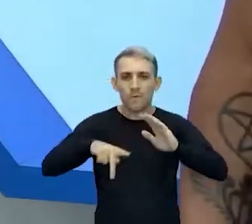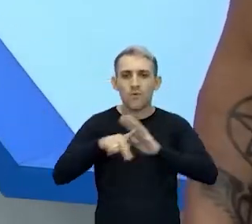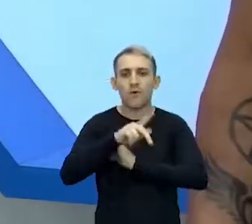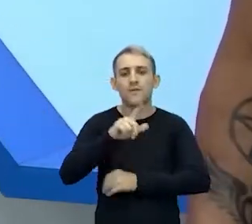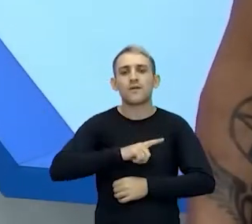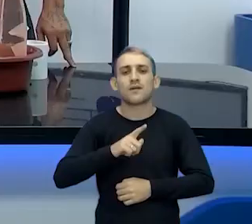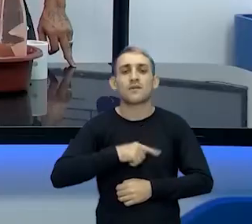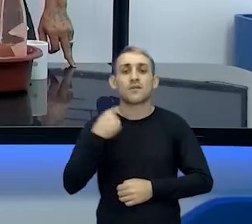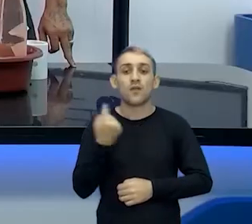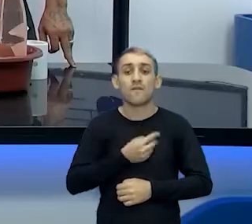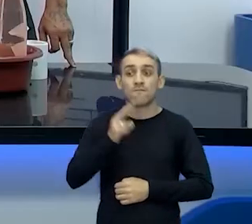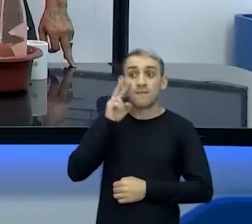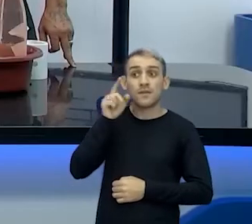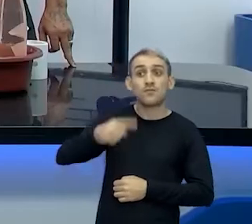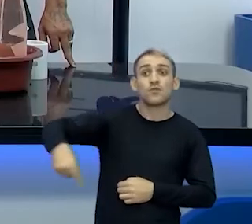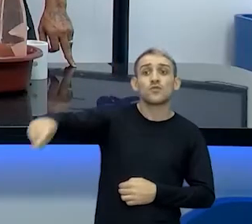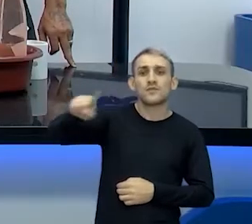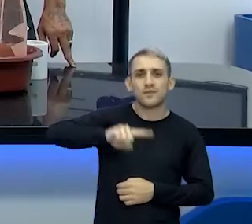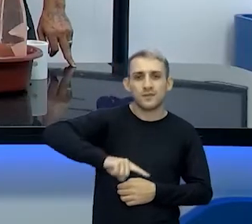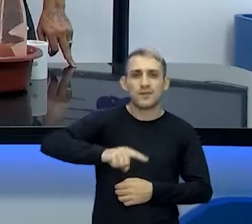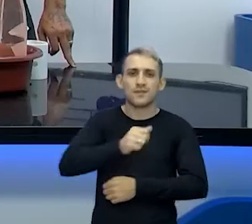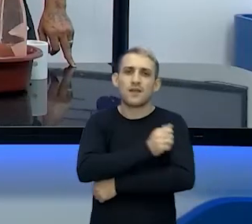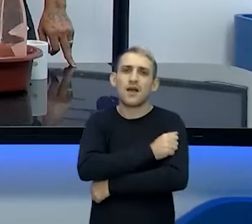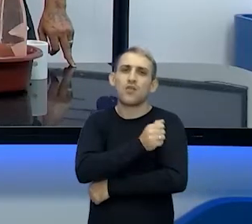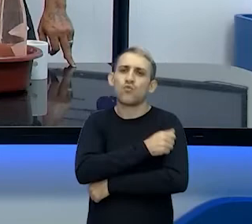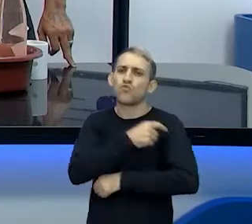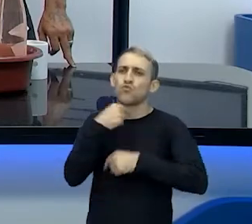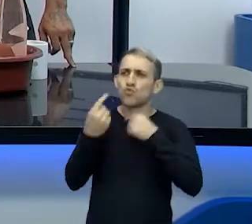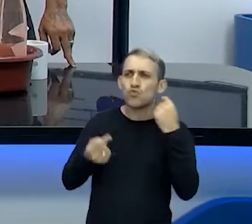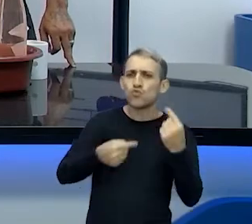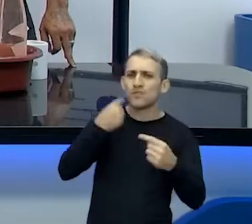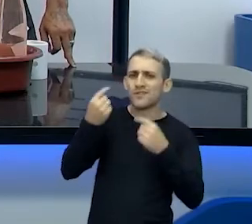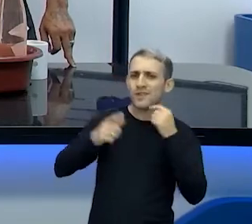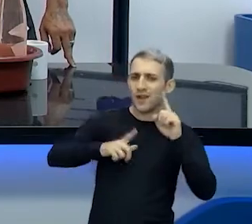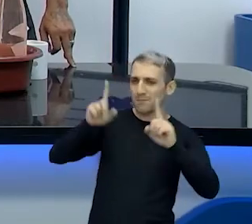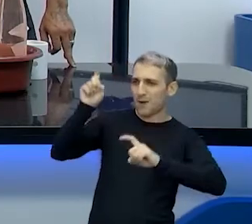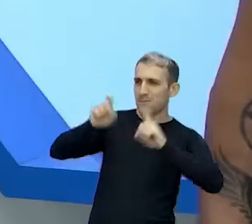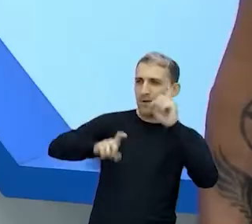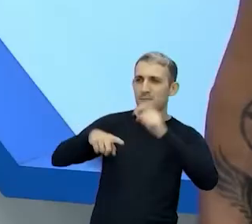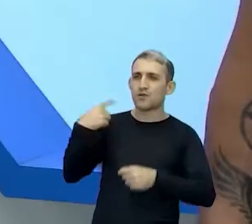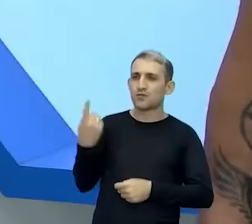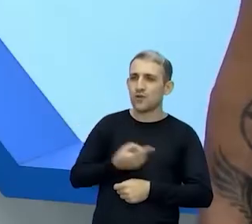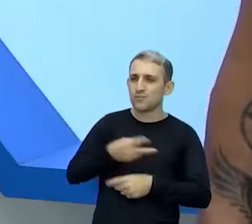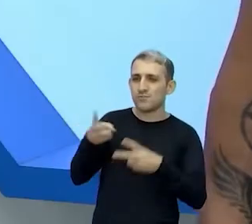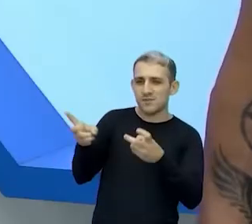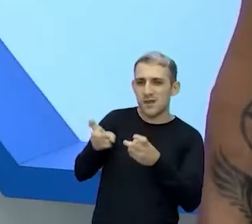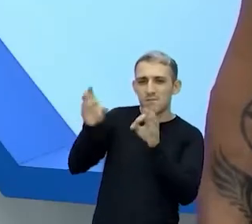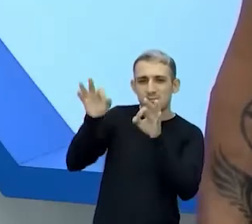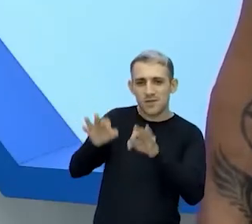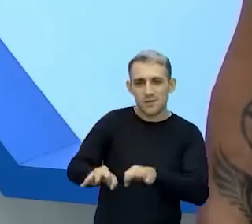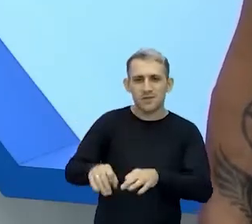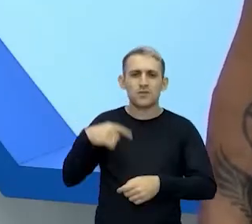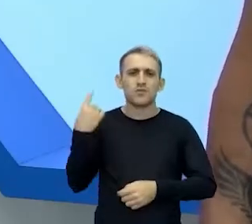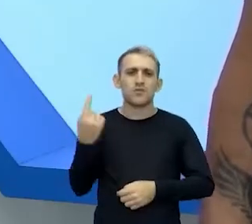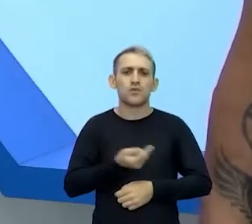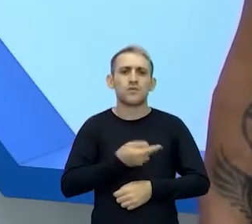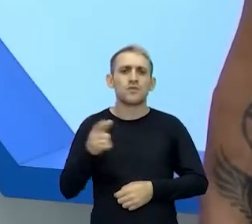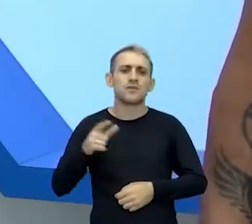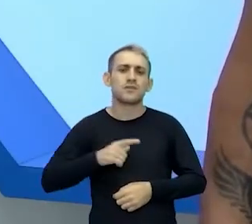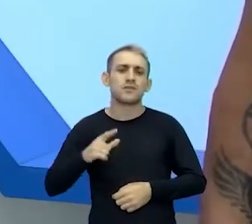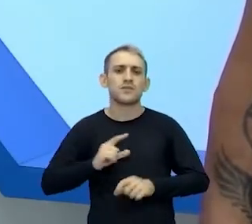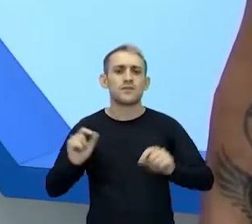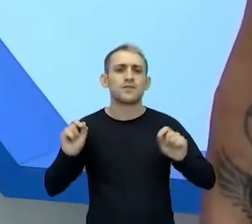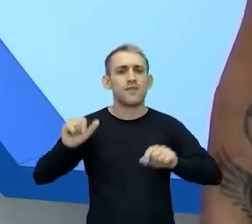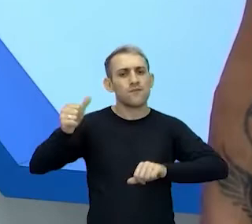gente vê vocês, estudantes, na dúvida. Tá surgindo aquela dúvida, você já tá percebendo, né? Aí a gente fica nessa questão